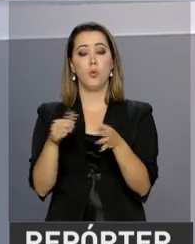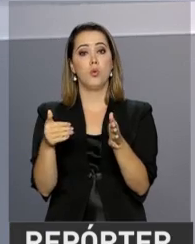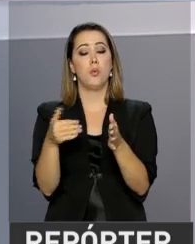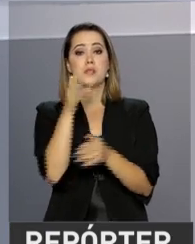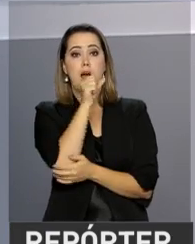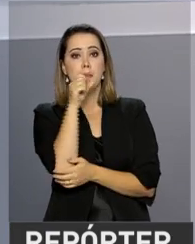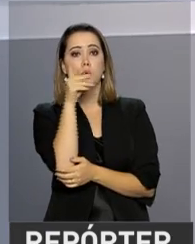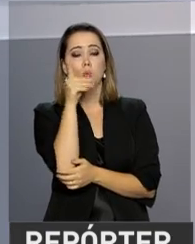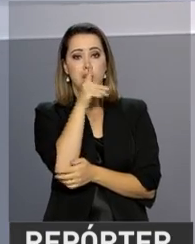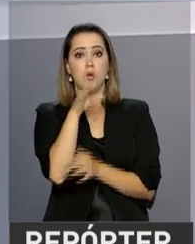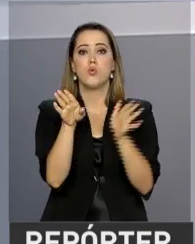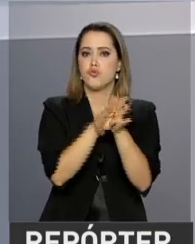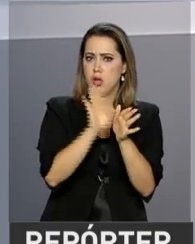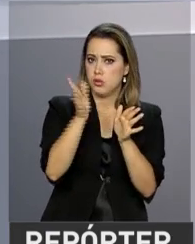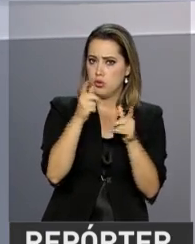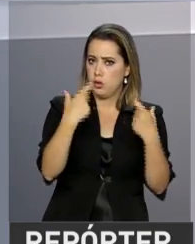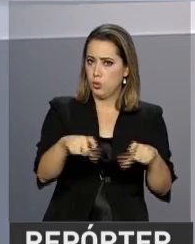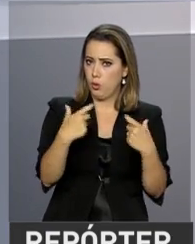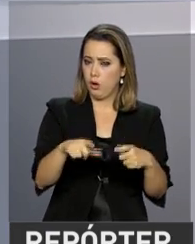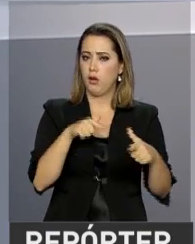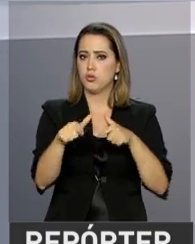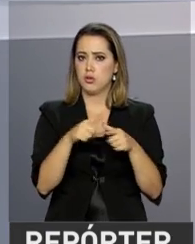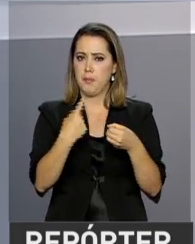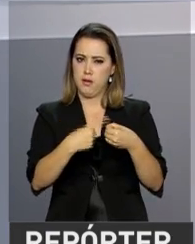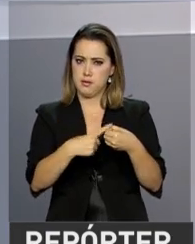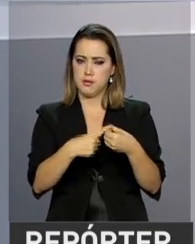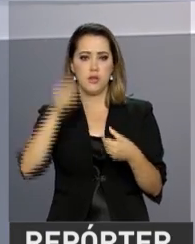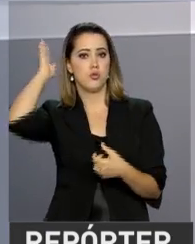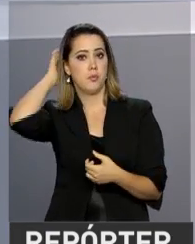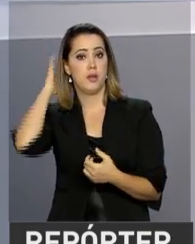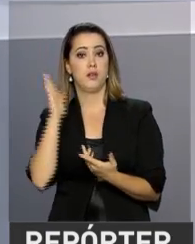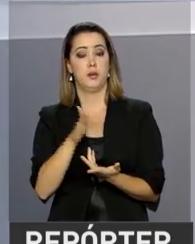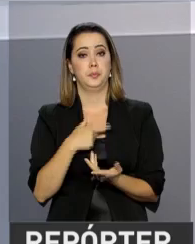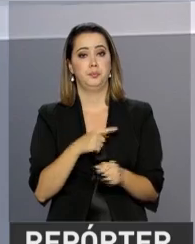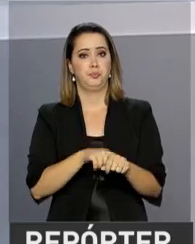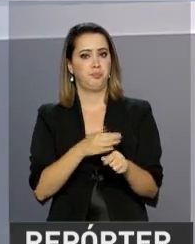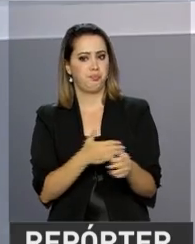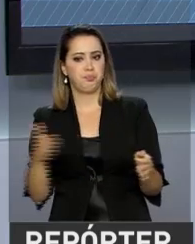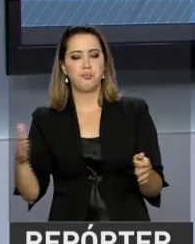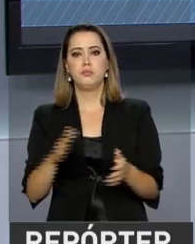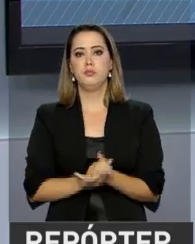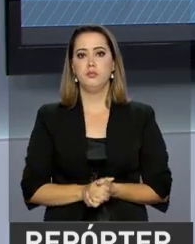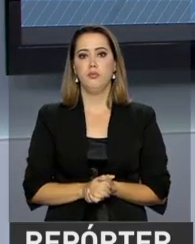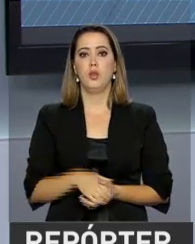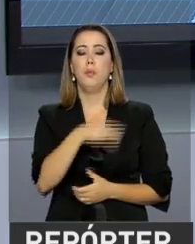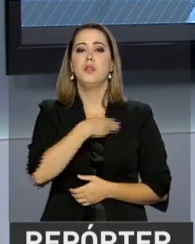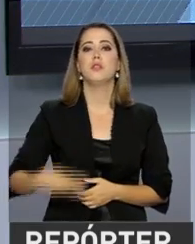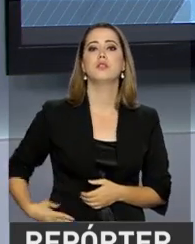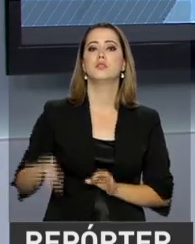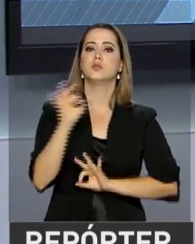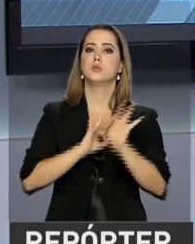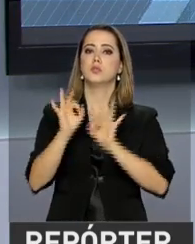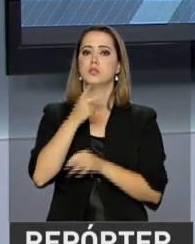semana as cheguem ao local da operação que tem prazo de duração indeterminado o ministro do planejamento Diogo